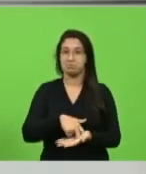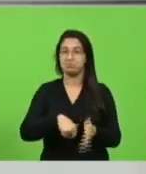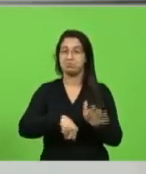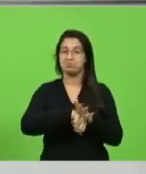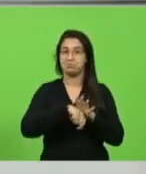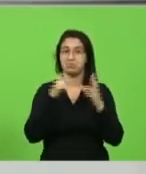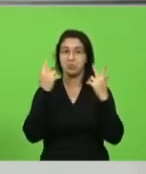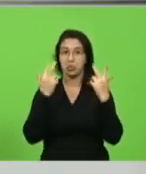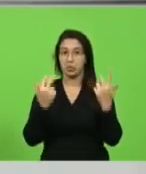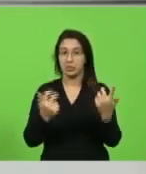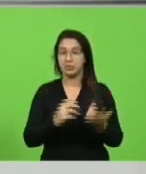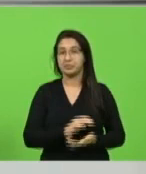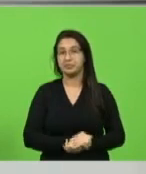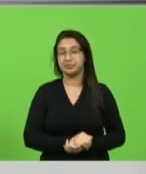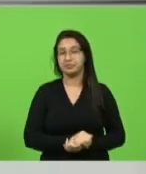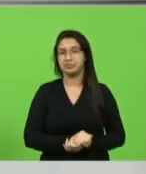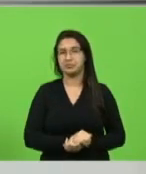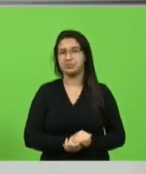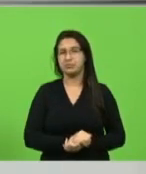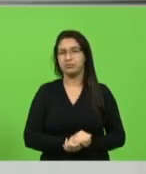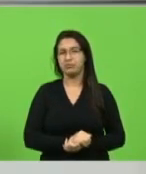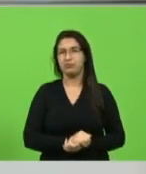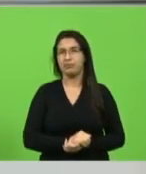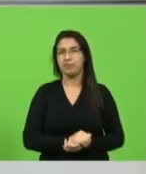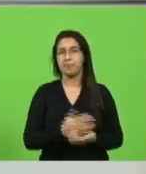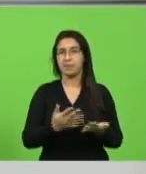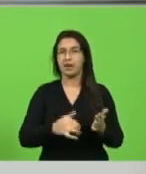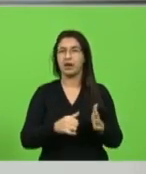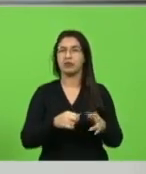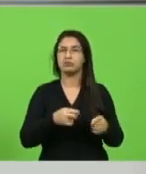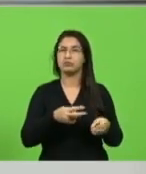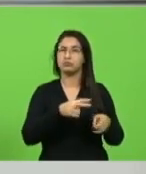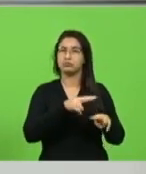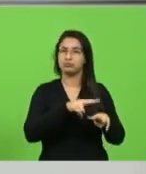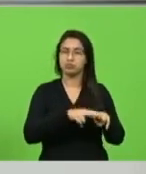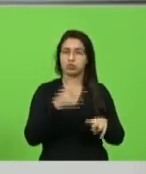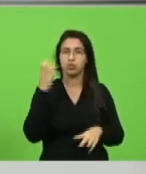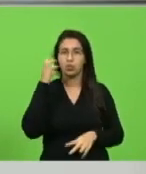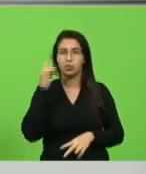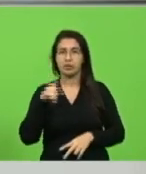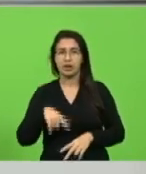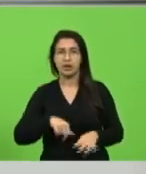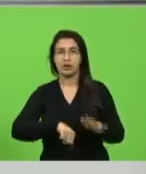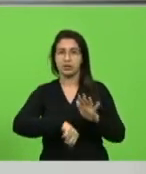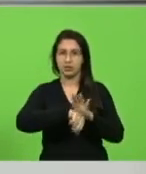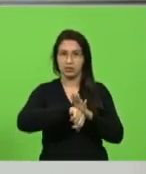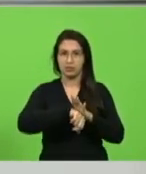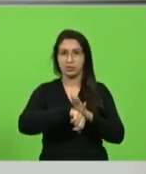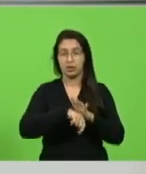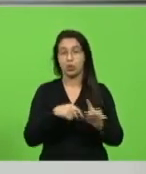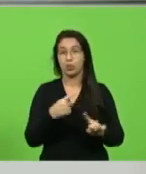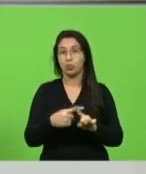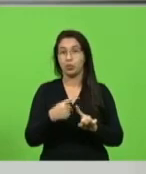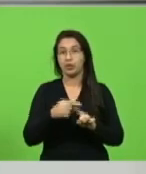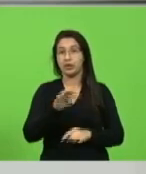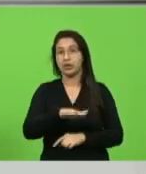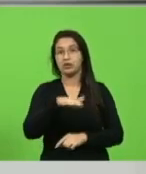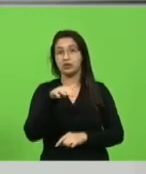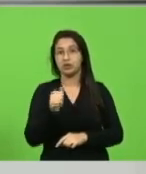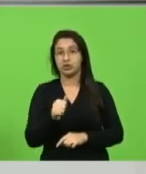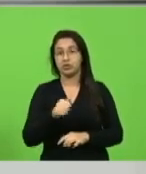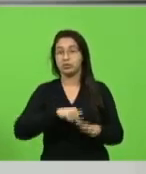é irrelevante o argumento de ser a condenação de natureza criminal, porque chamado crime